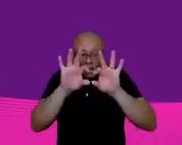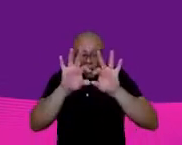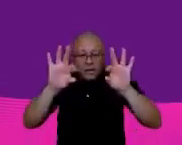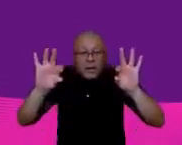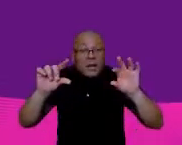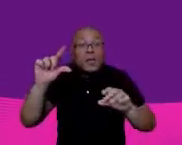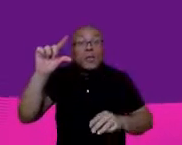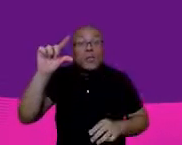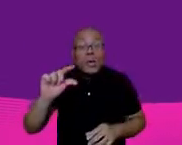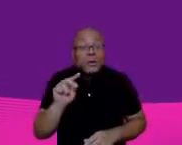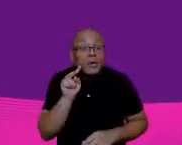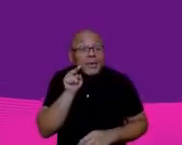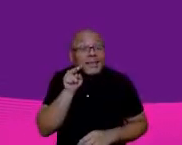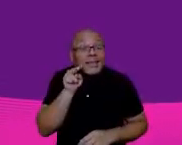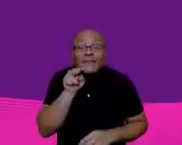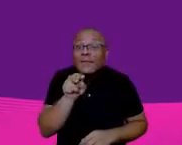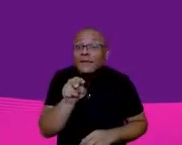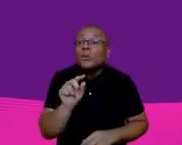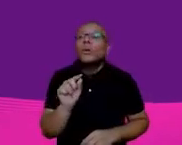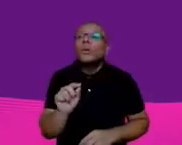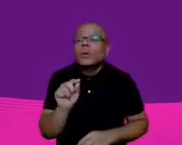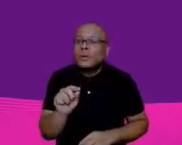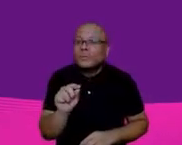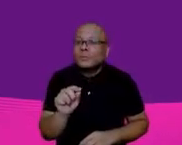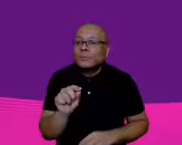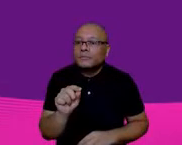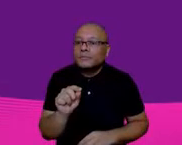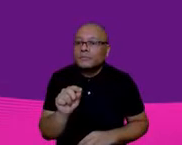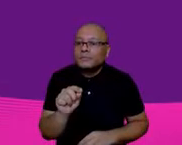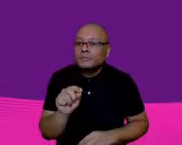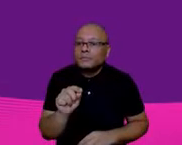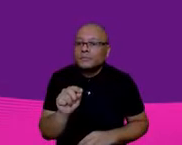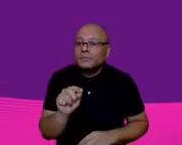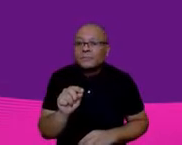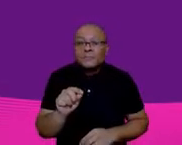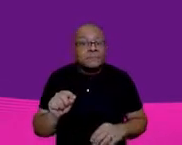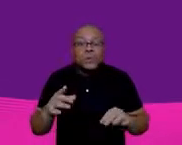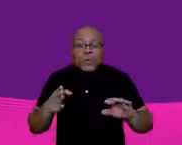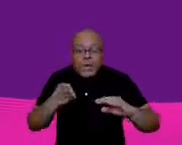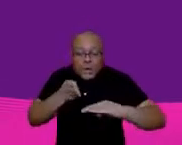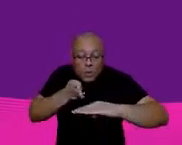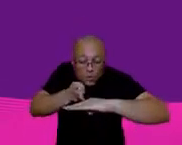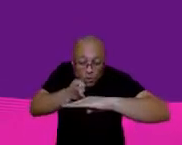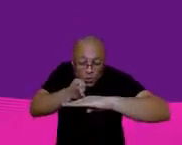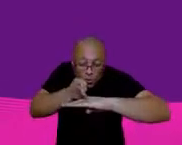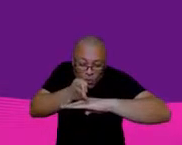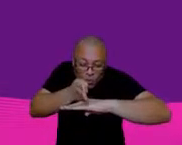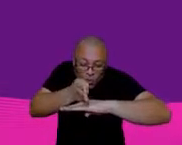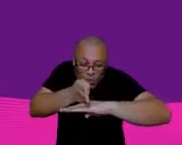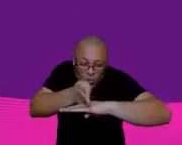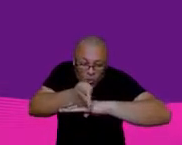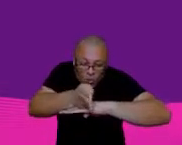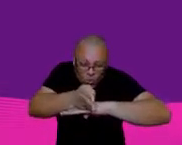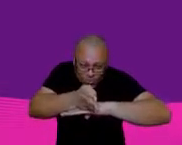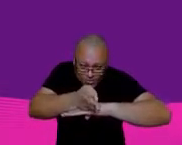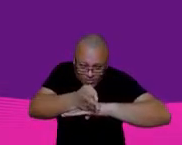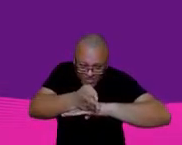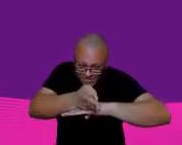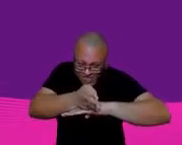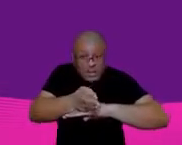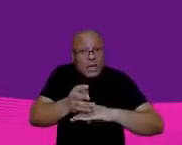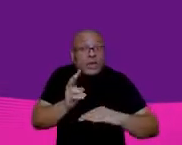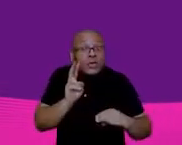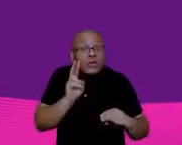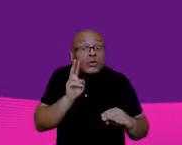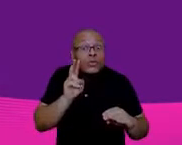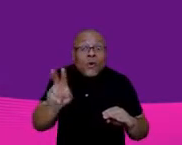olhando não o trajeto exatamente quando a gente usa a radioscopia. Eu estou olhando parâmetros, às vezes, de S1